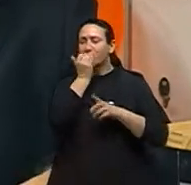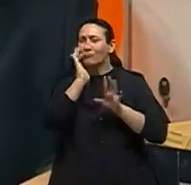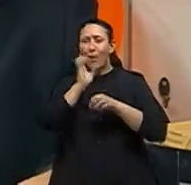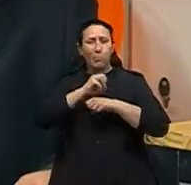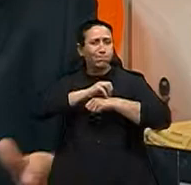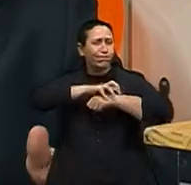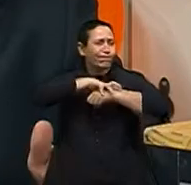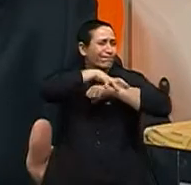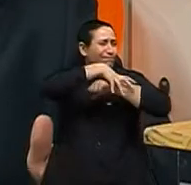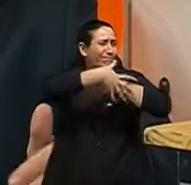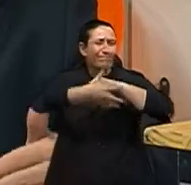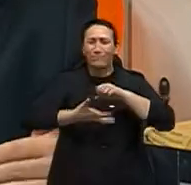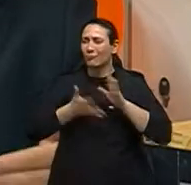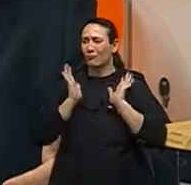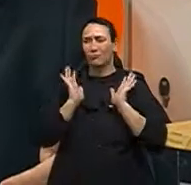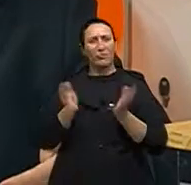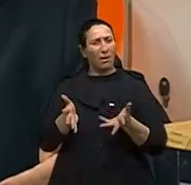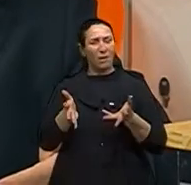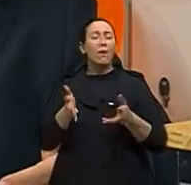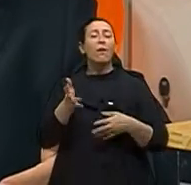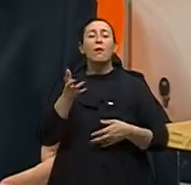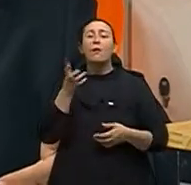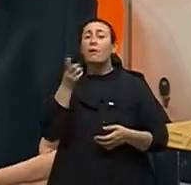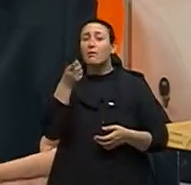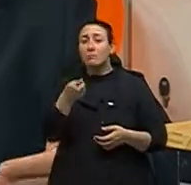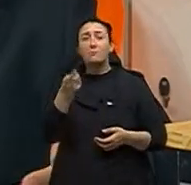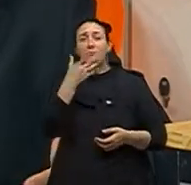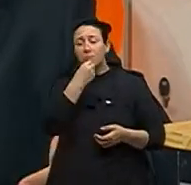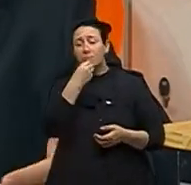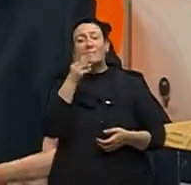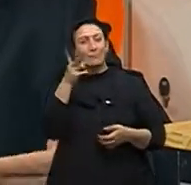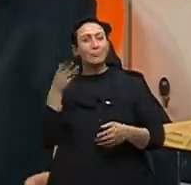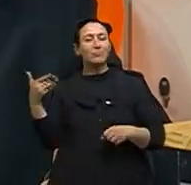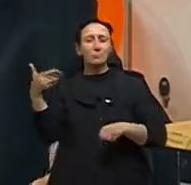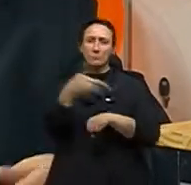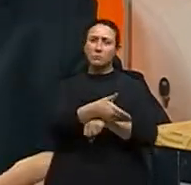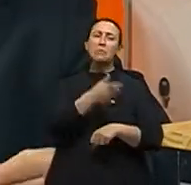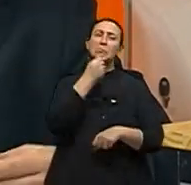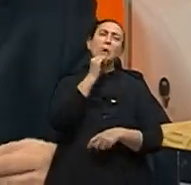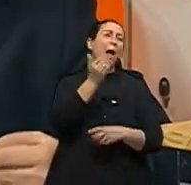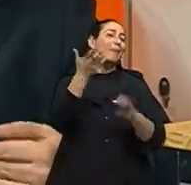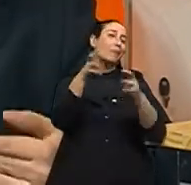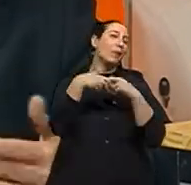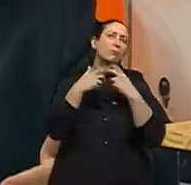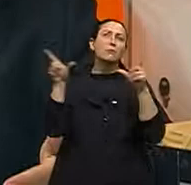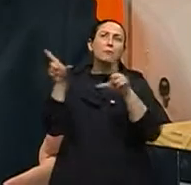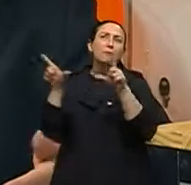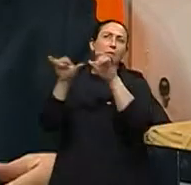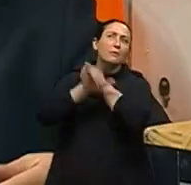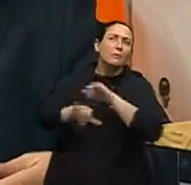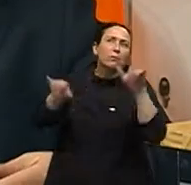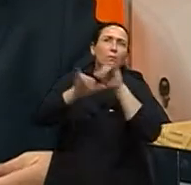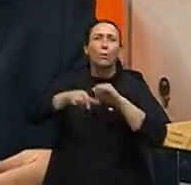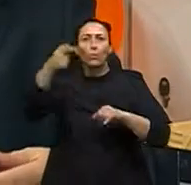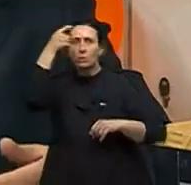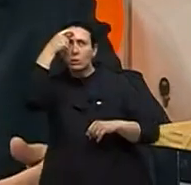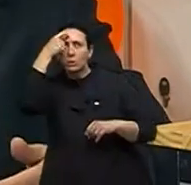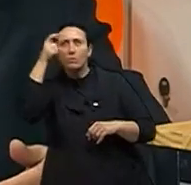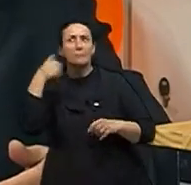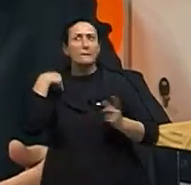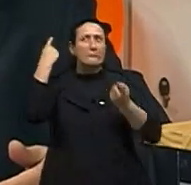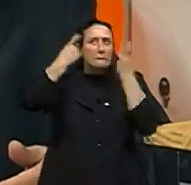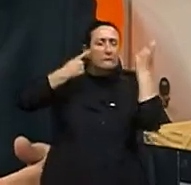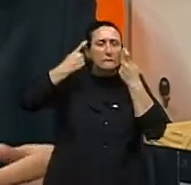nada os homens vêm fazer os exames pela questão da mídia do do da conscientização que é